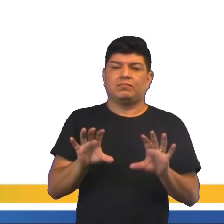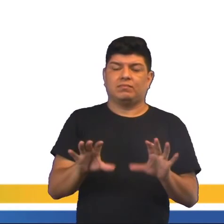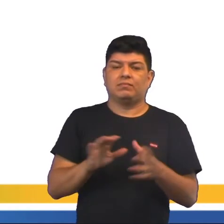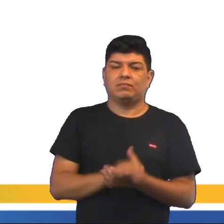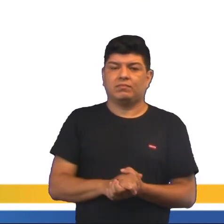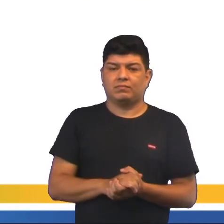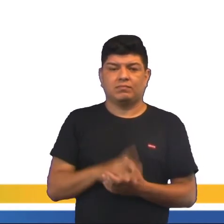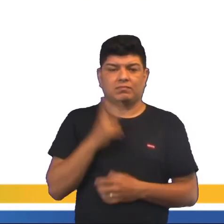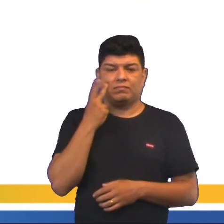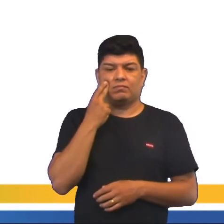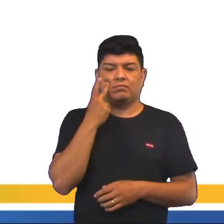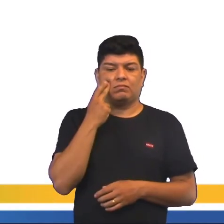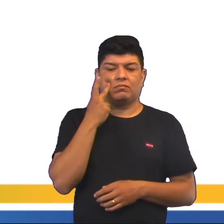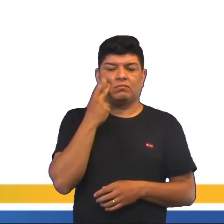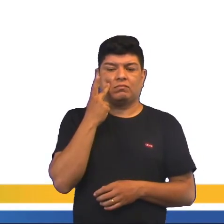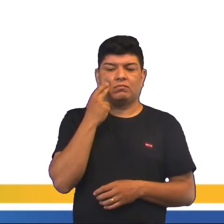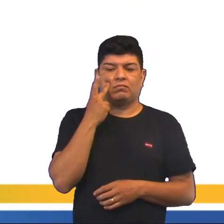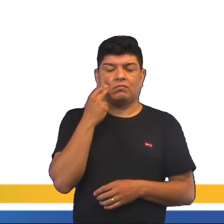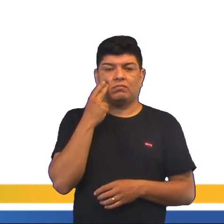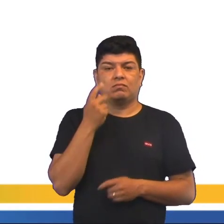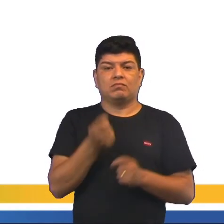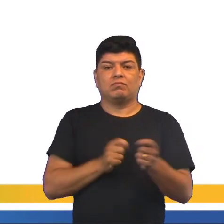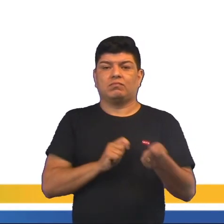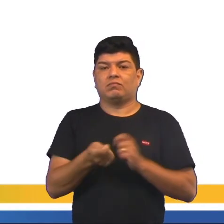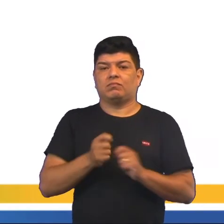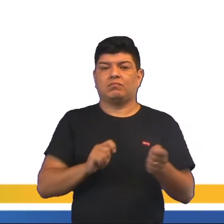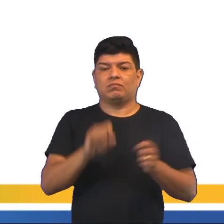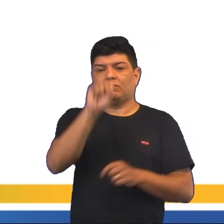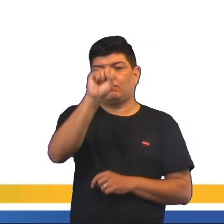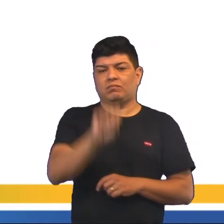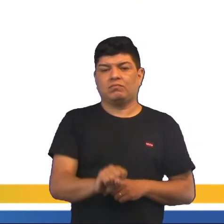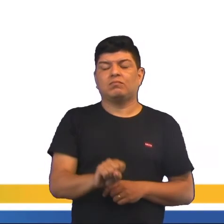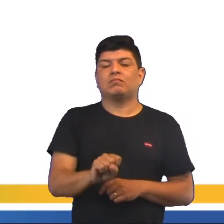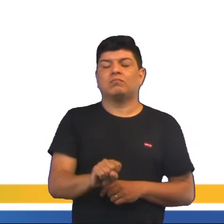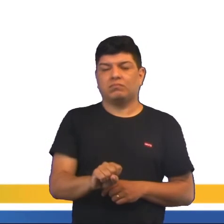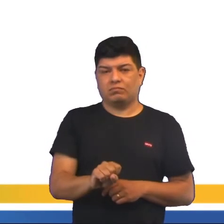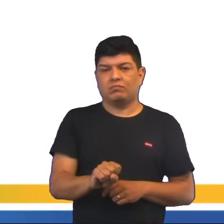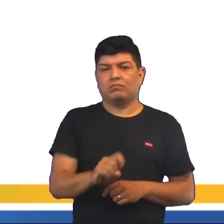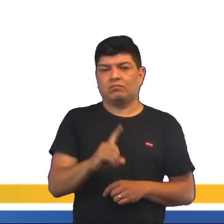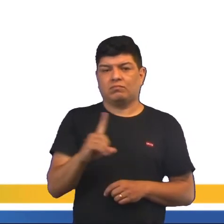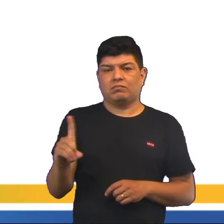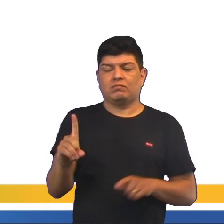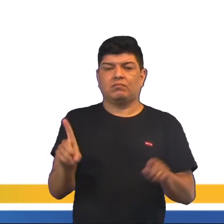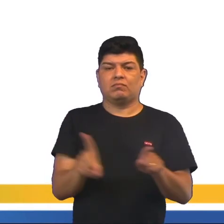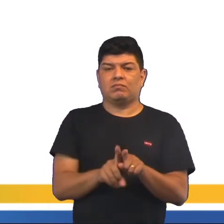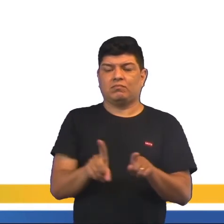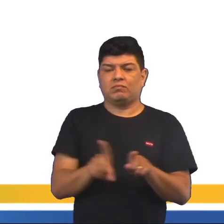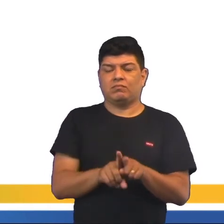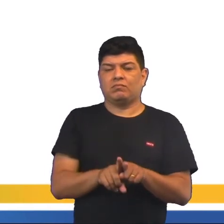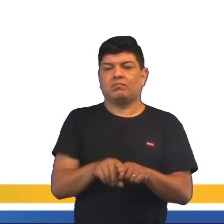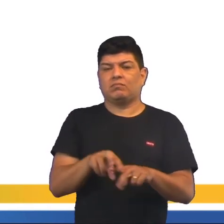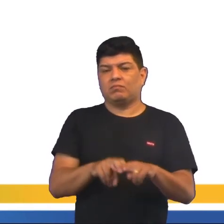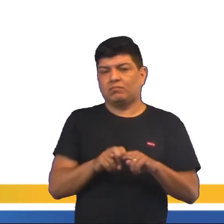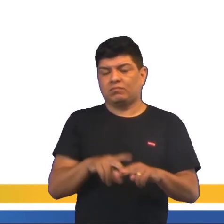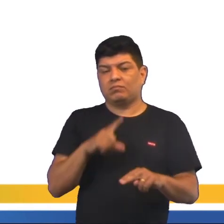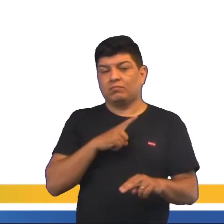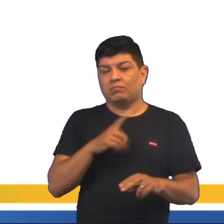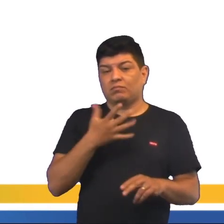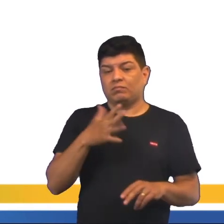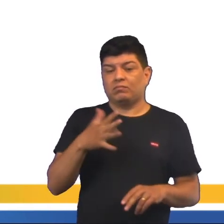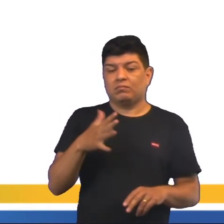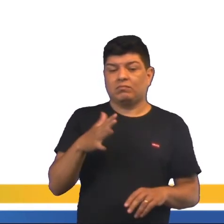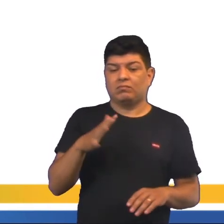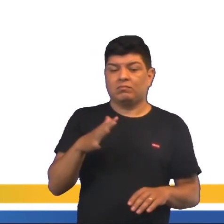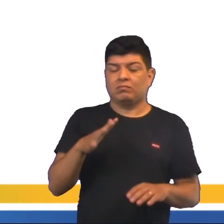é natural. Então esse domínio encontra-se no extremo sul brasileiro, no sudeste gaúcho, possuindo uma